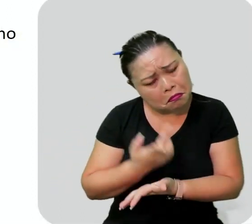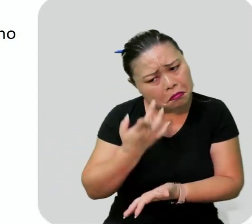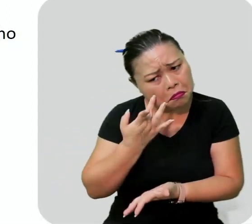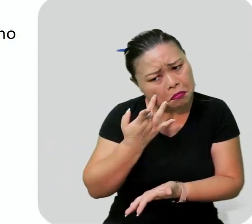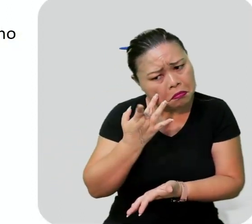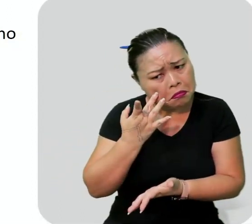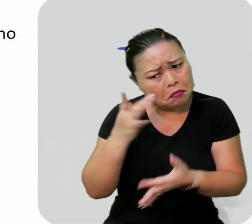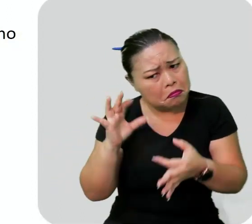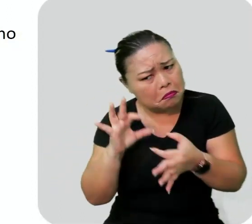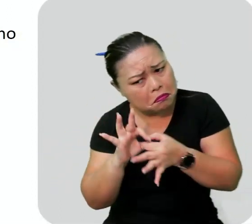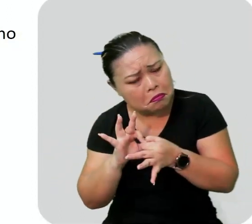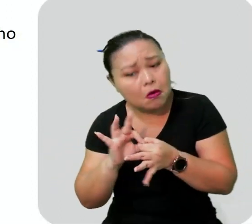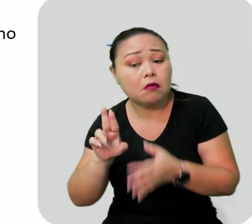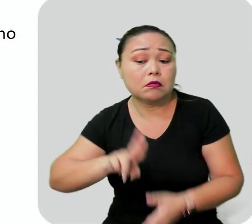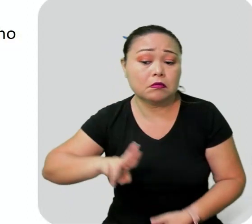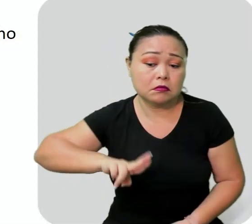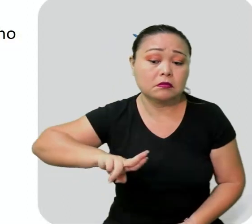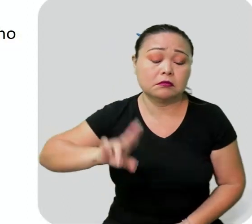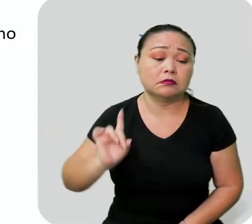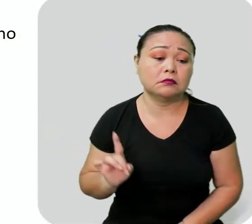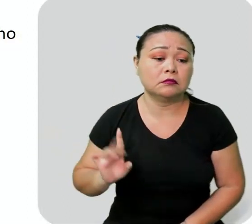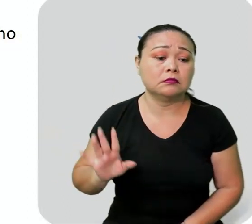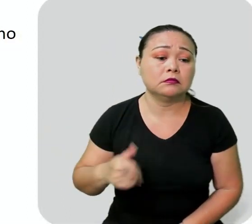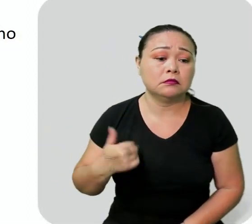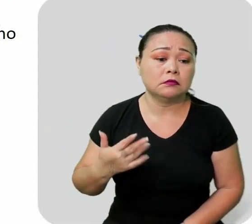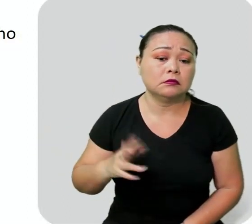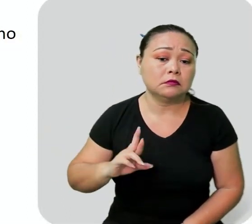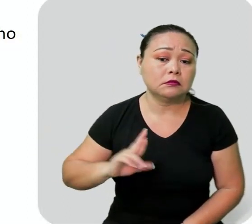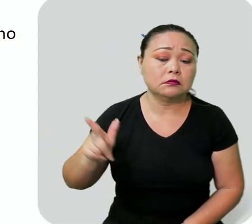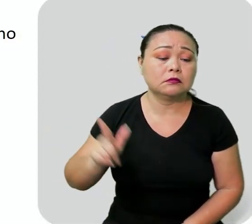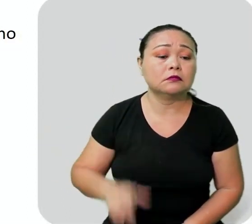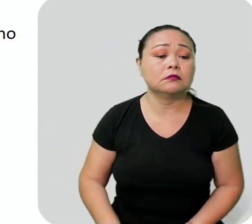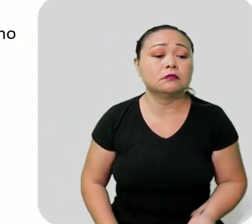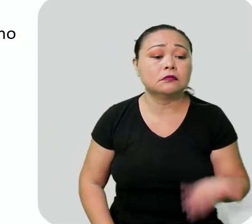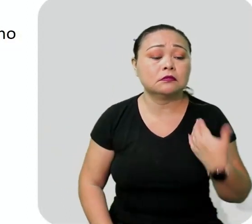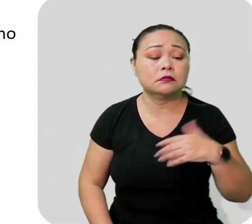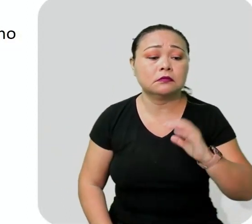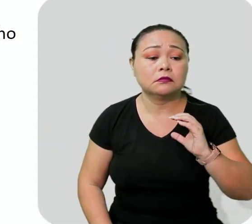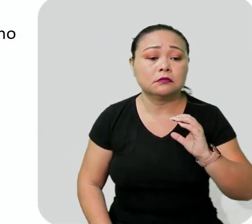Não se associaram, mas foram utilizados, né? Diferente.